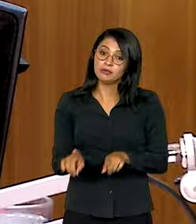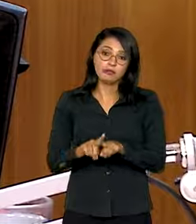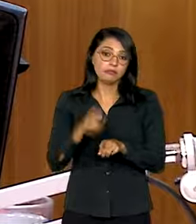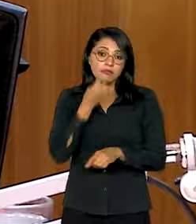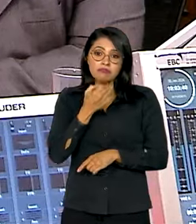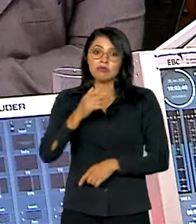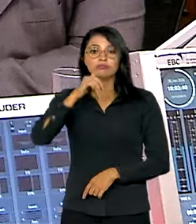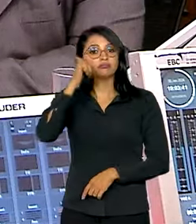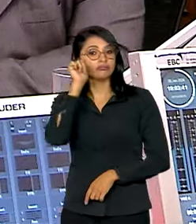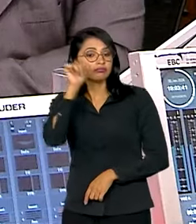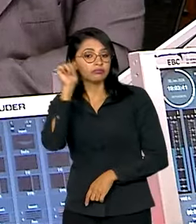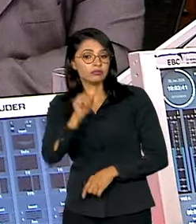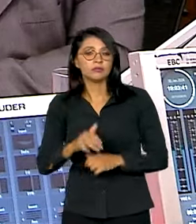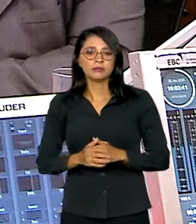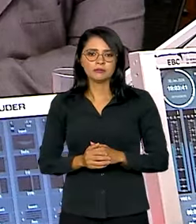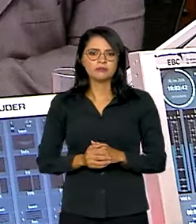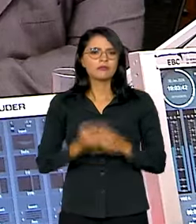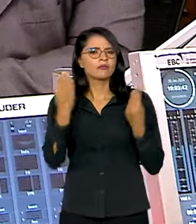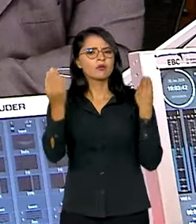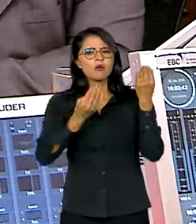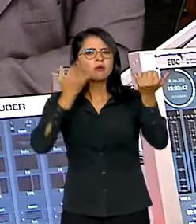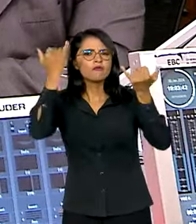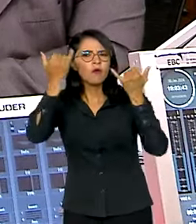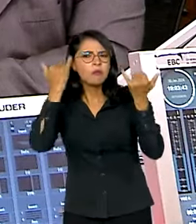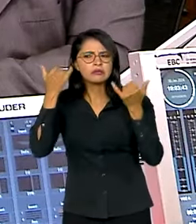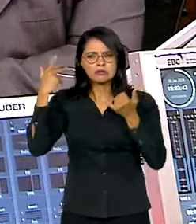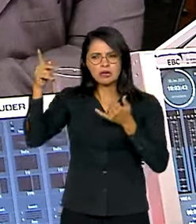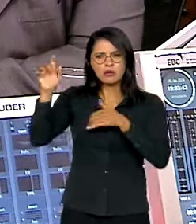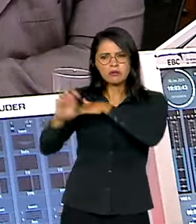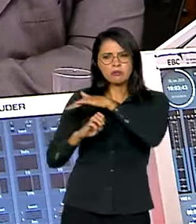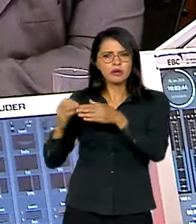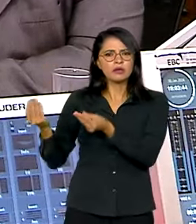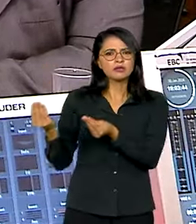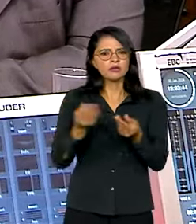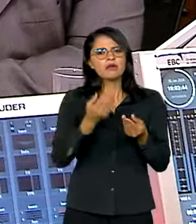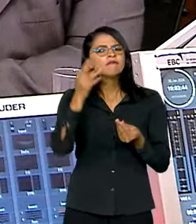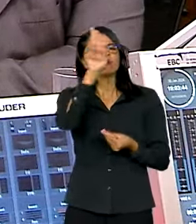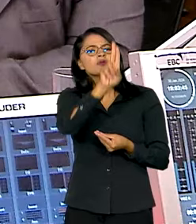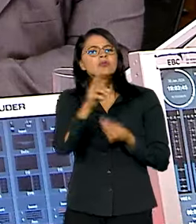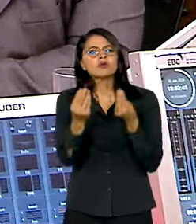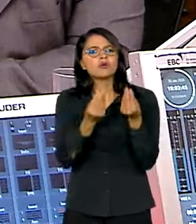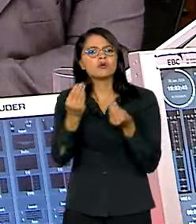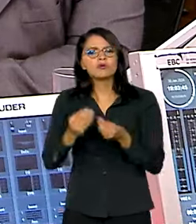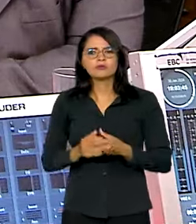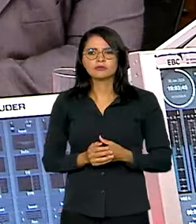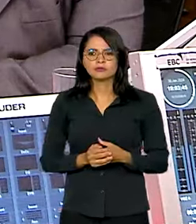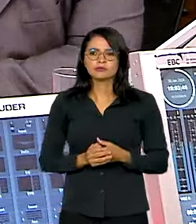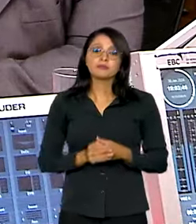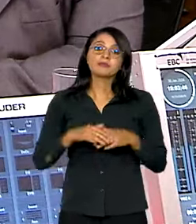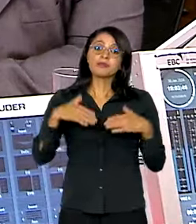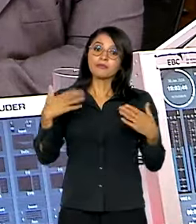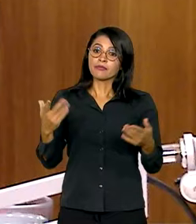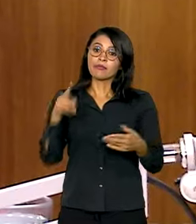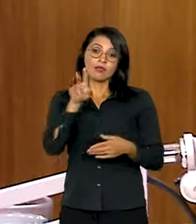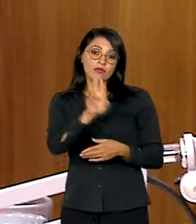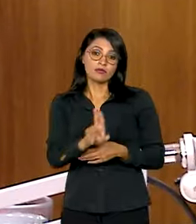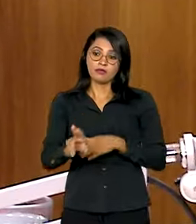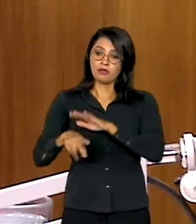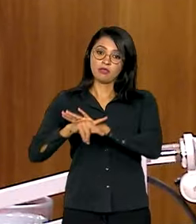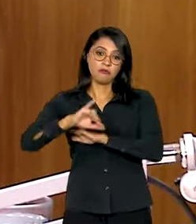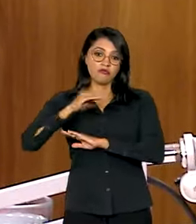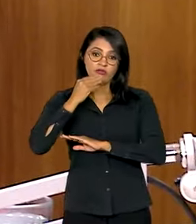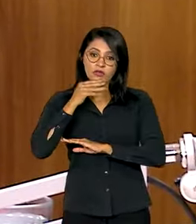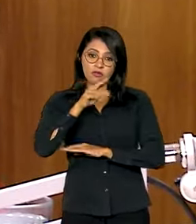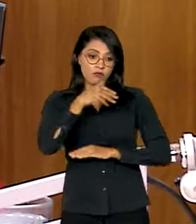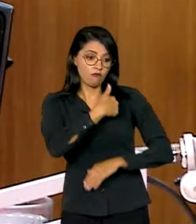mulheres. E como essas informações repassadas pelas empresas vão ser usadas pelo governo? Na verdade, elas não serão usadas pelo